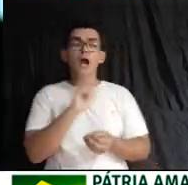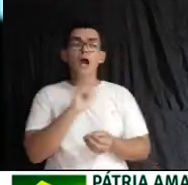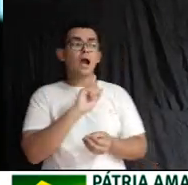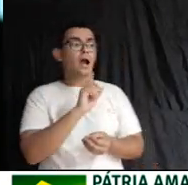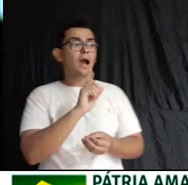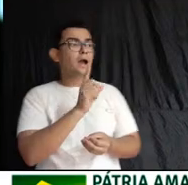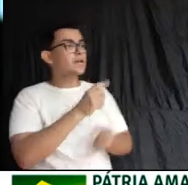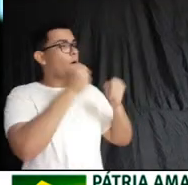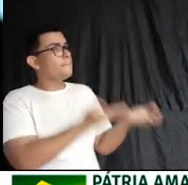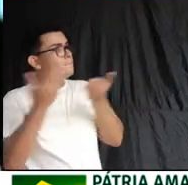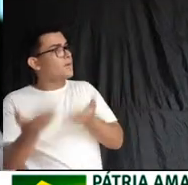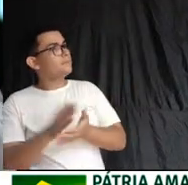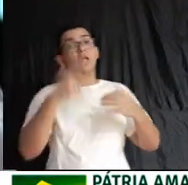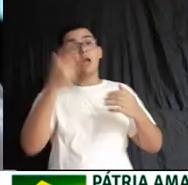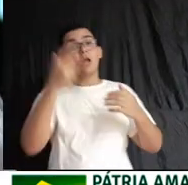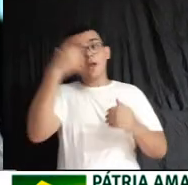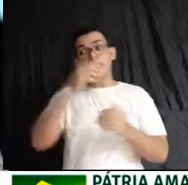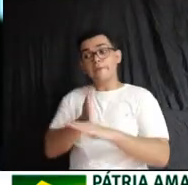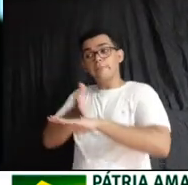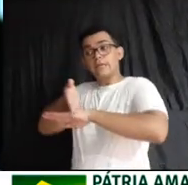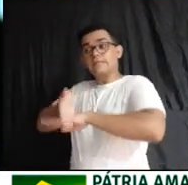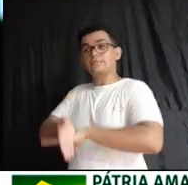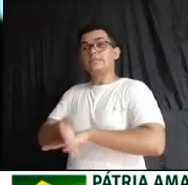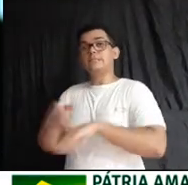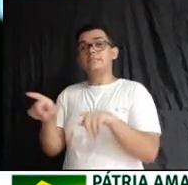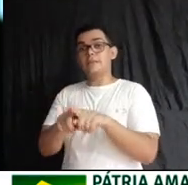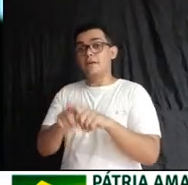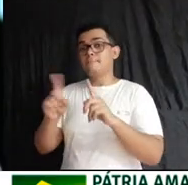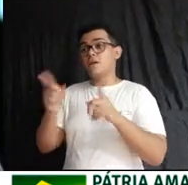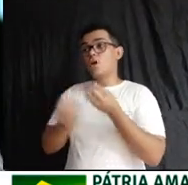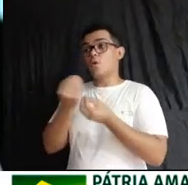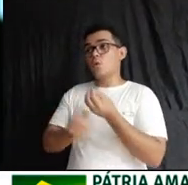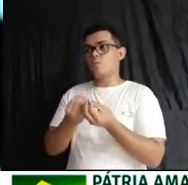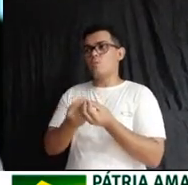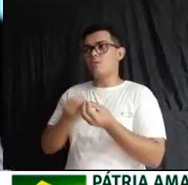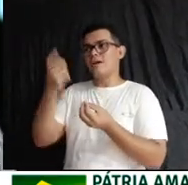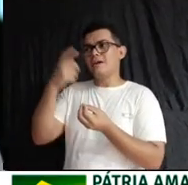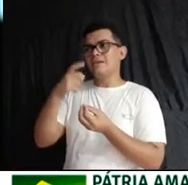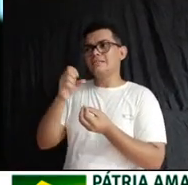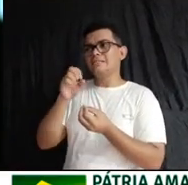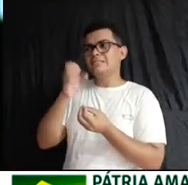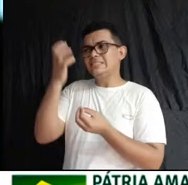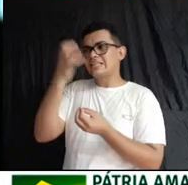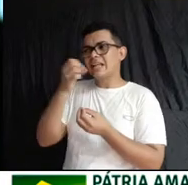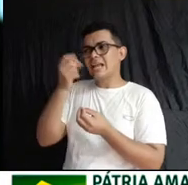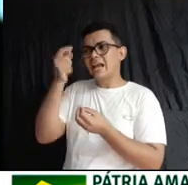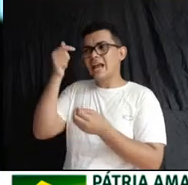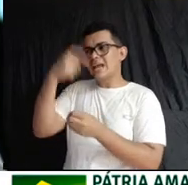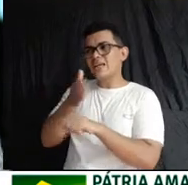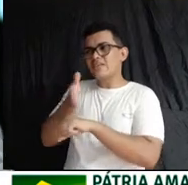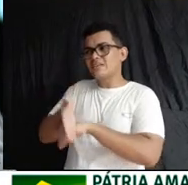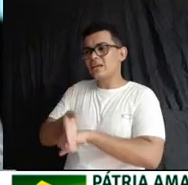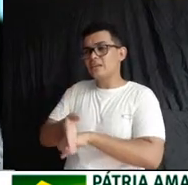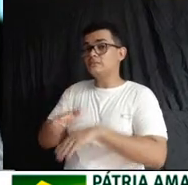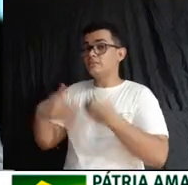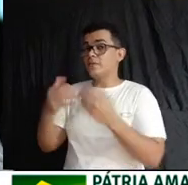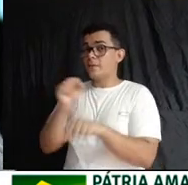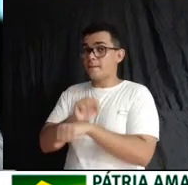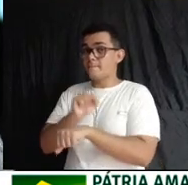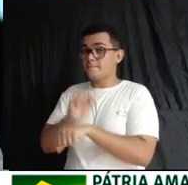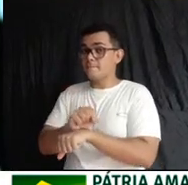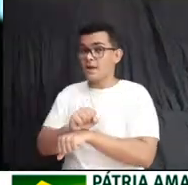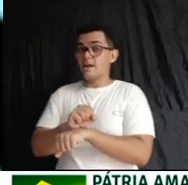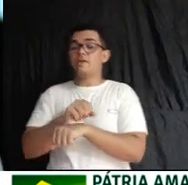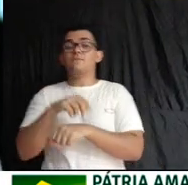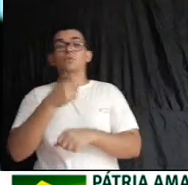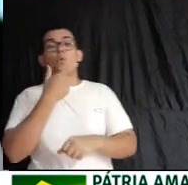bom, entrei. Entrei com uma esposa dele, estava tomando banho, ele falou, amigo, o Edcarlo, não entra não. Deixa eu pegar uma água para você lá, que eu pedi água para ele, né?